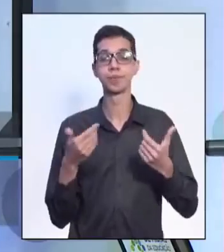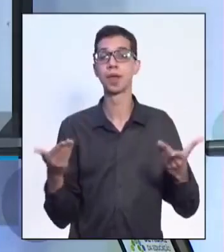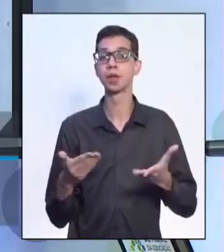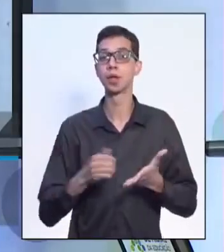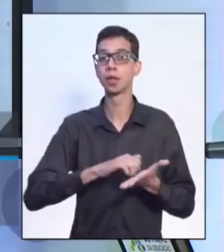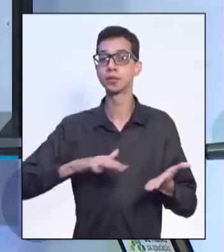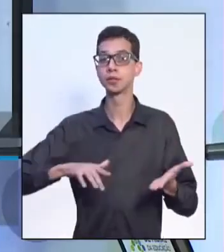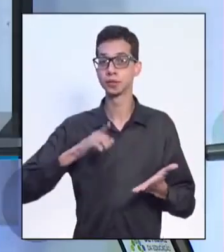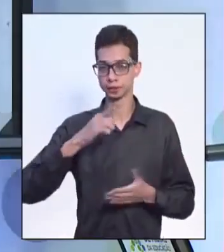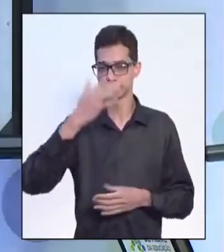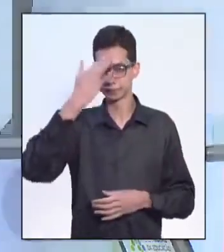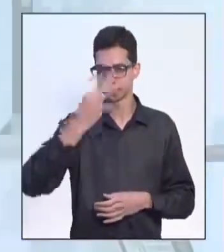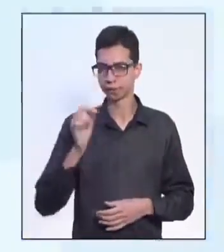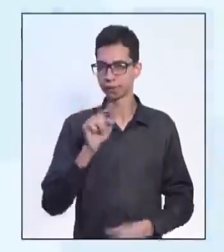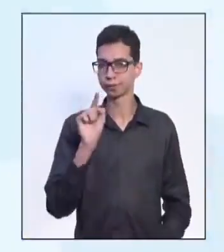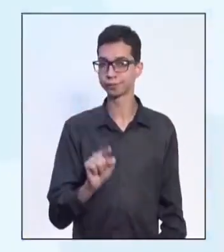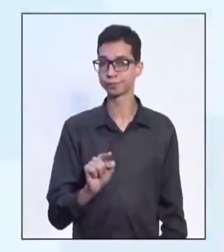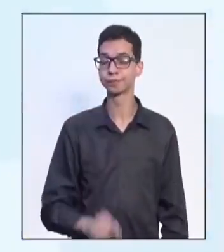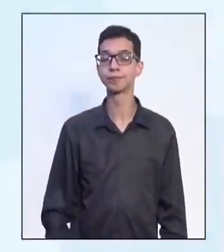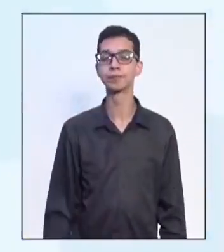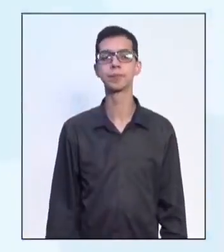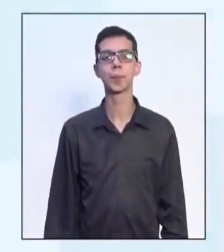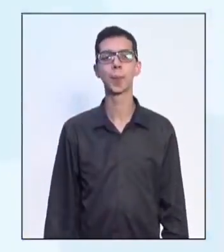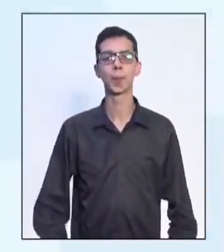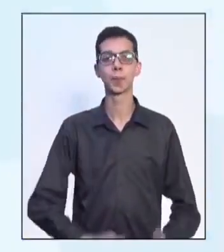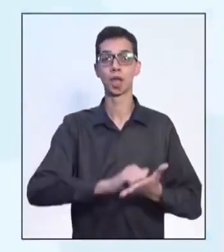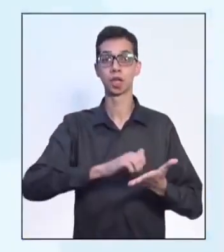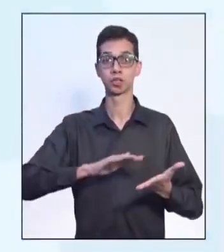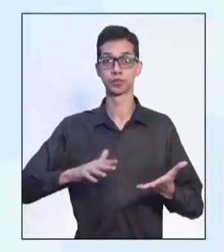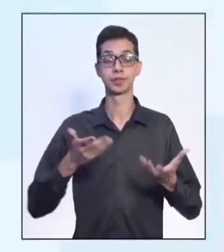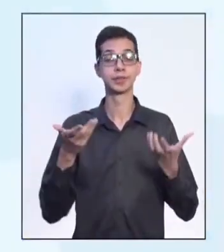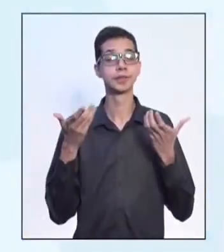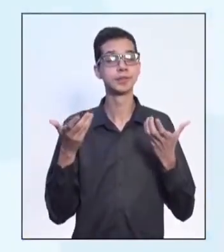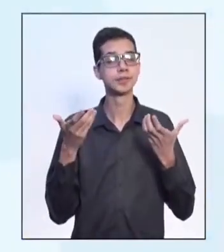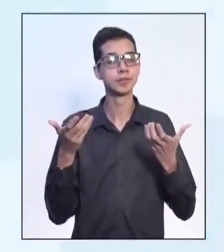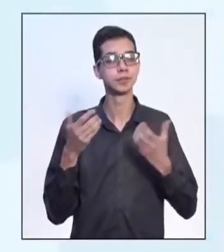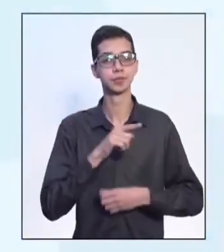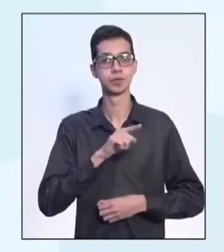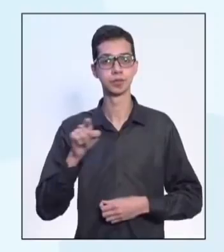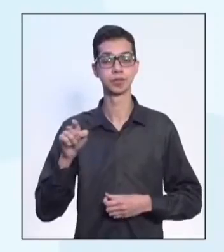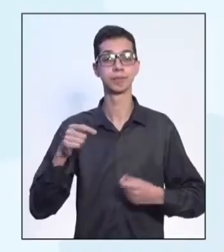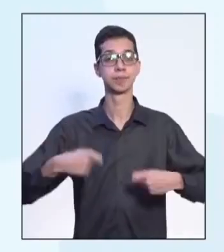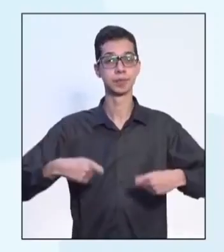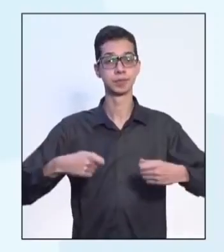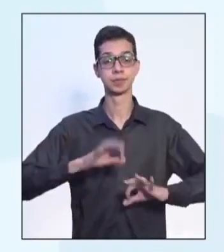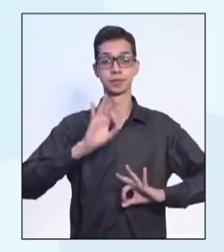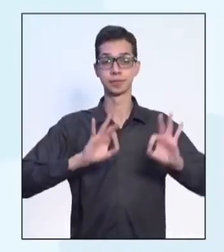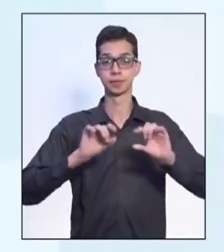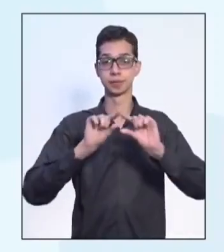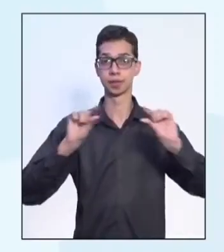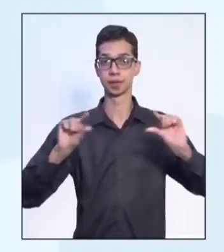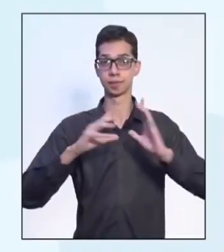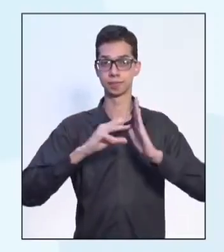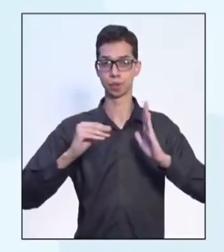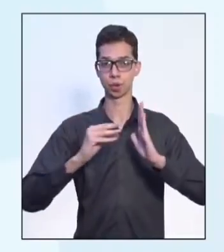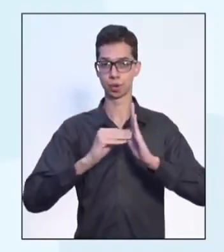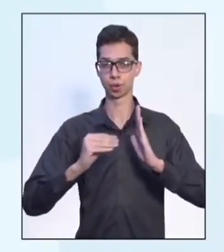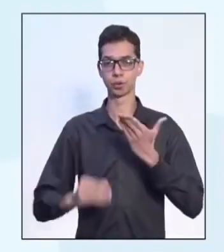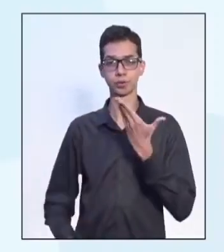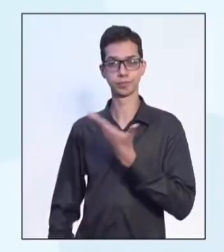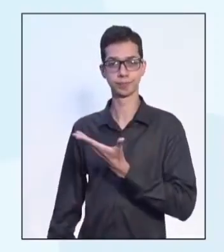vocês entenderam. Nessa atividade, eu quero que você escreva esta forma final